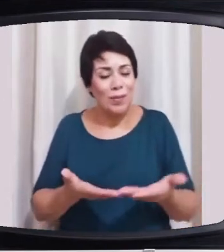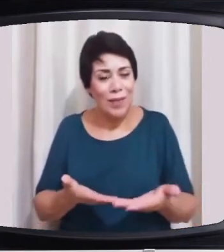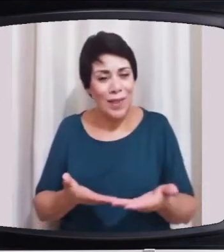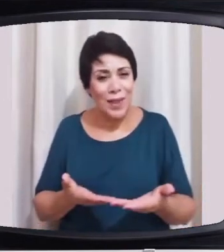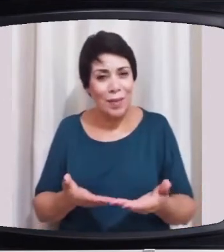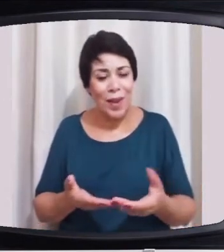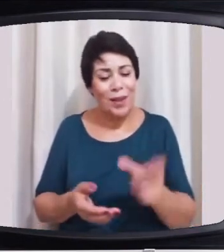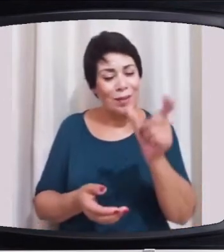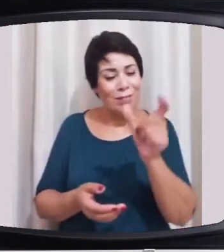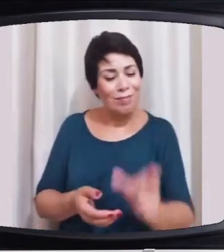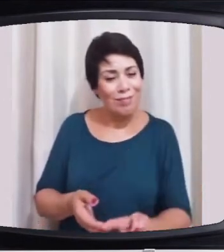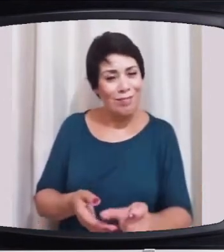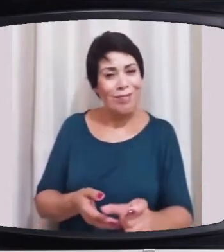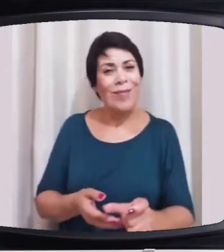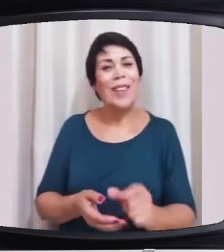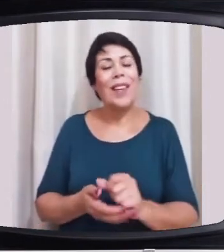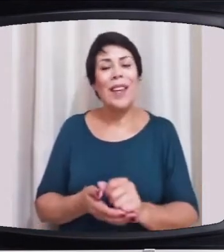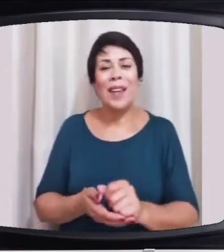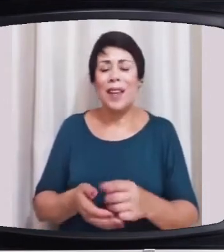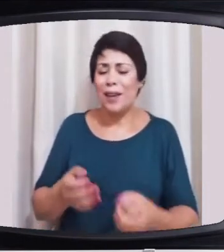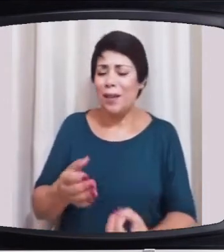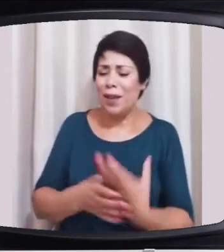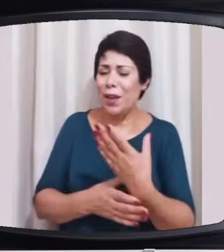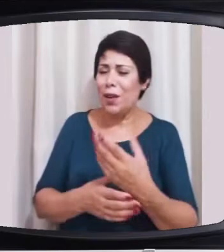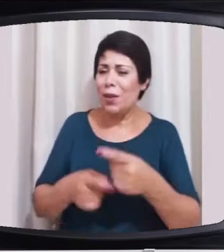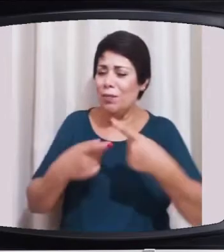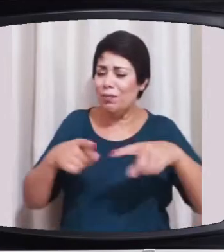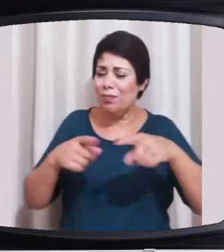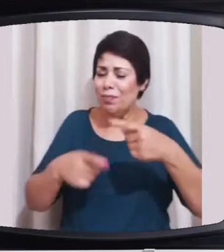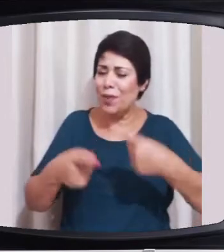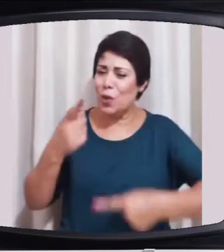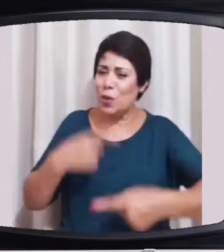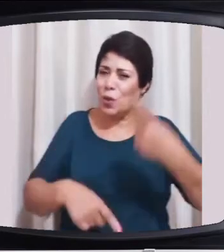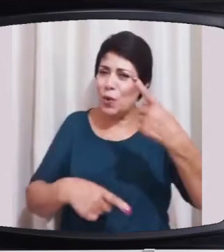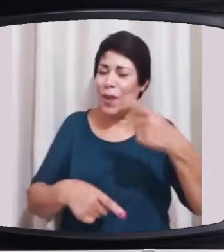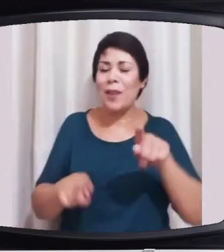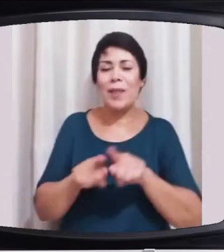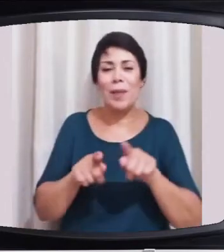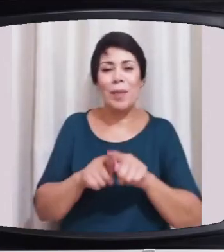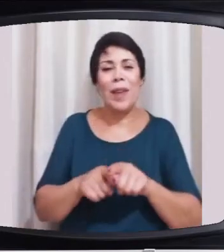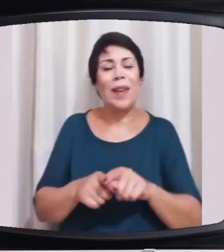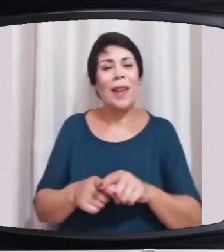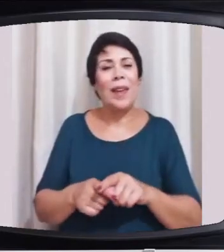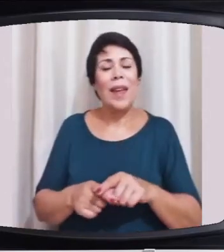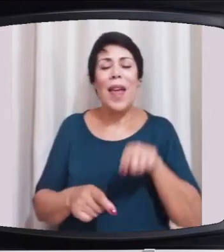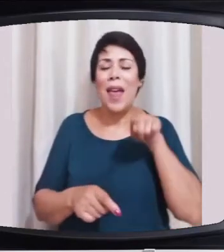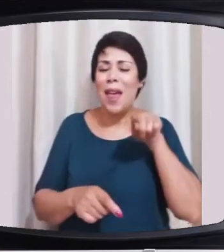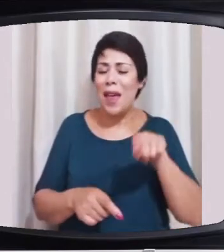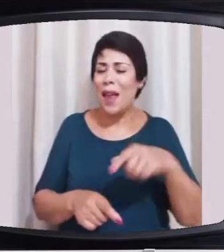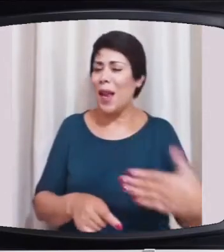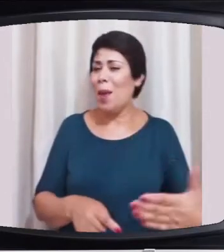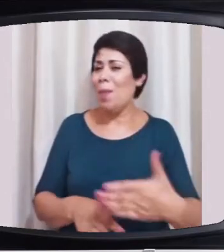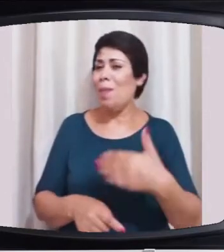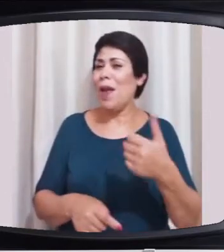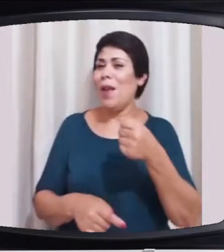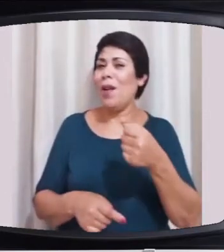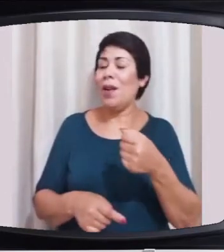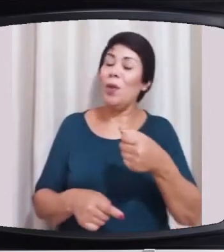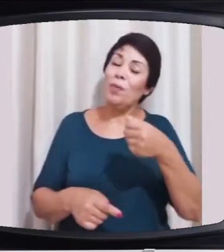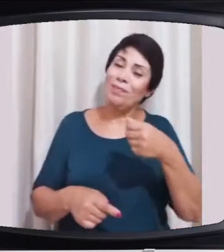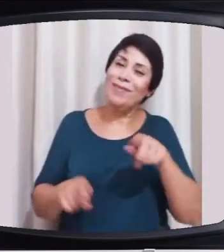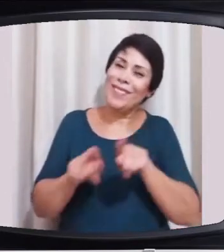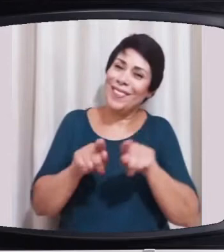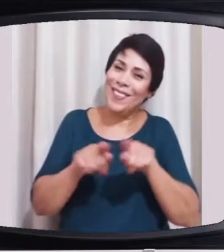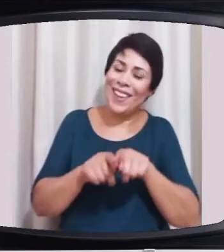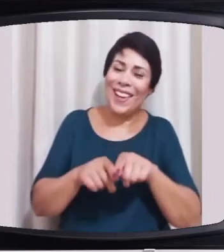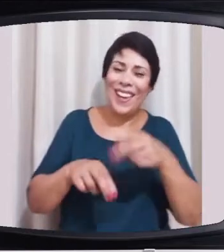do Java, compositor de vários sucessos da banda, Anderson Ventura, ou melhor, Chocolate, que